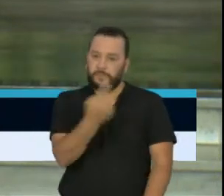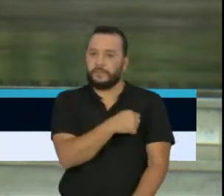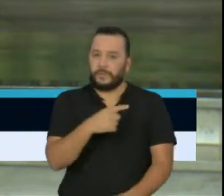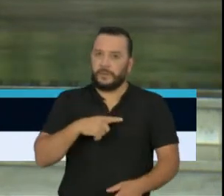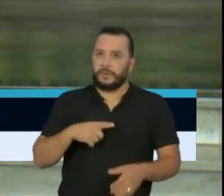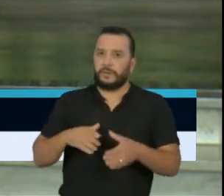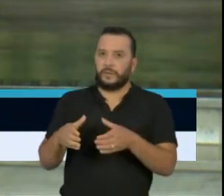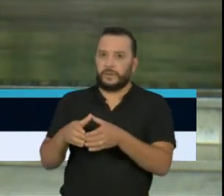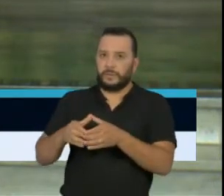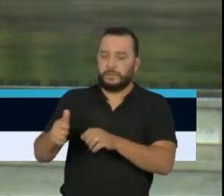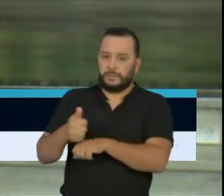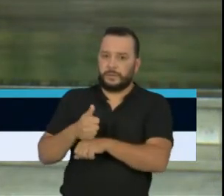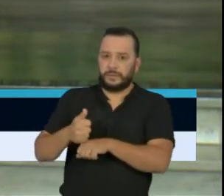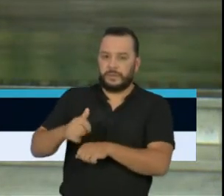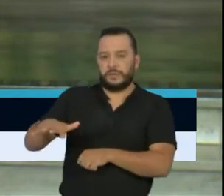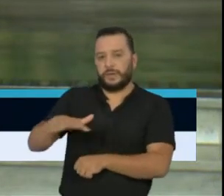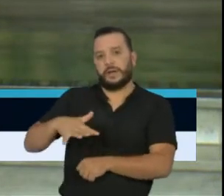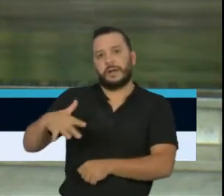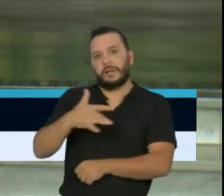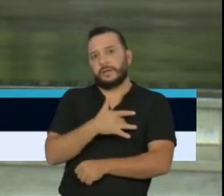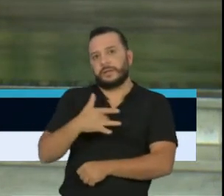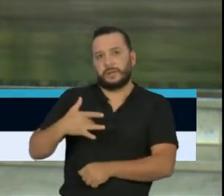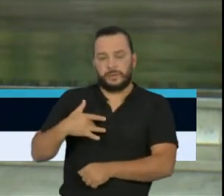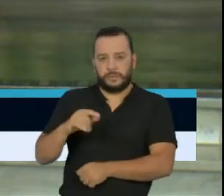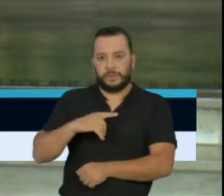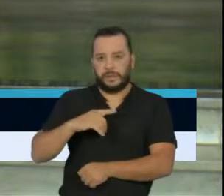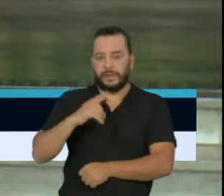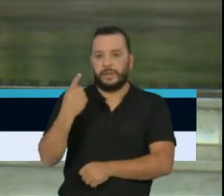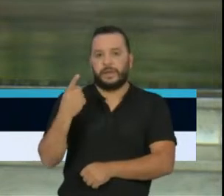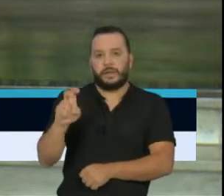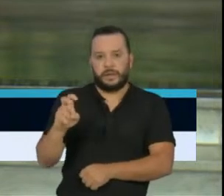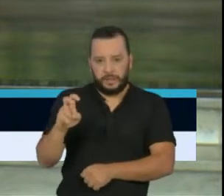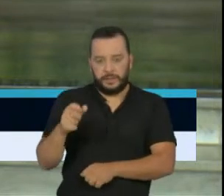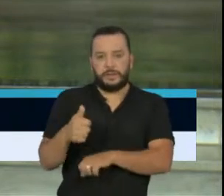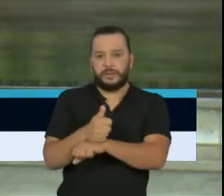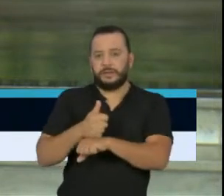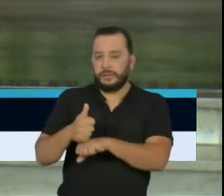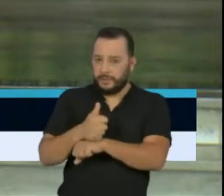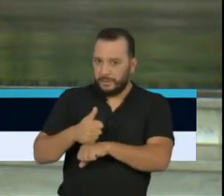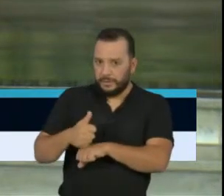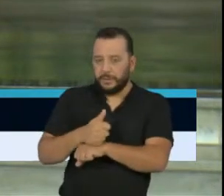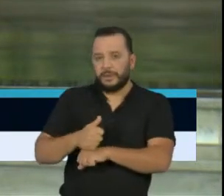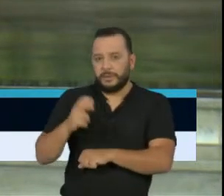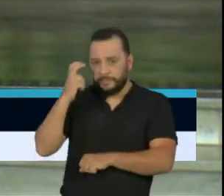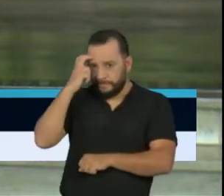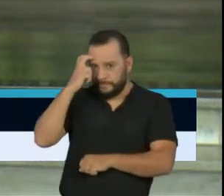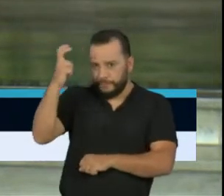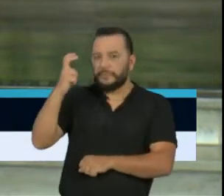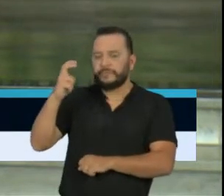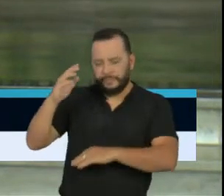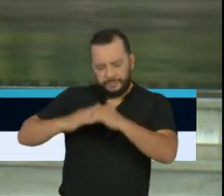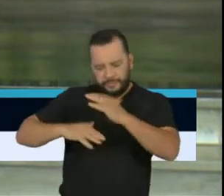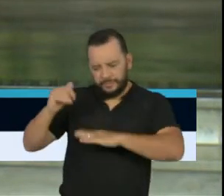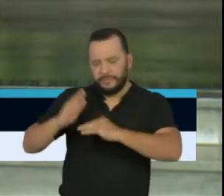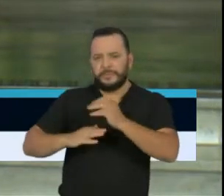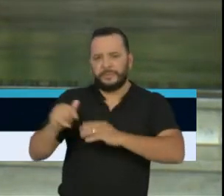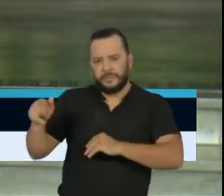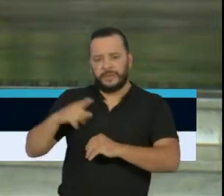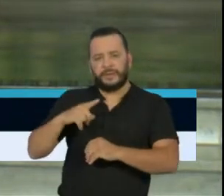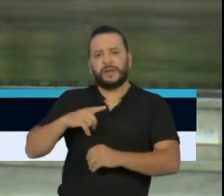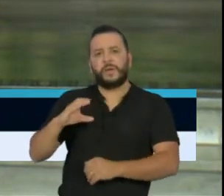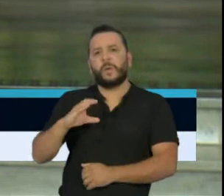de profissionais de saúde. São 15 profissionais qualificados sob a coordenação do Dr. Davi Wipp,